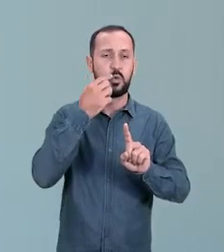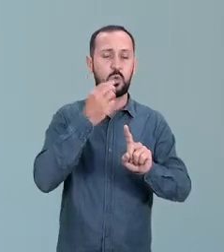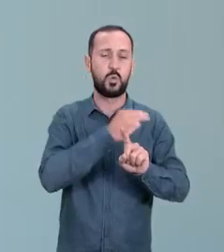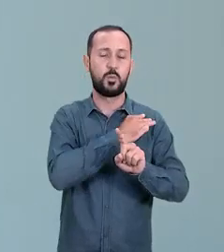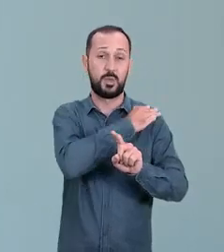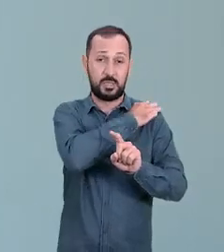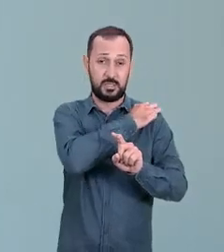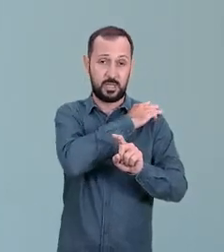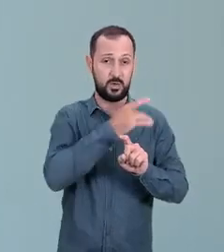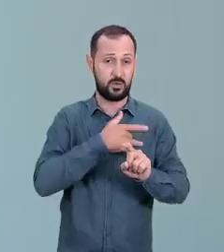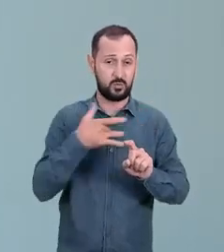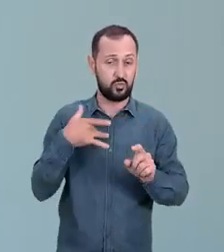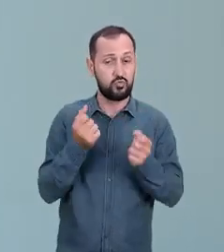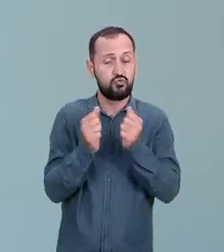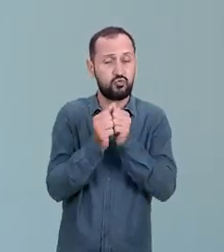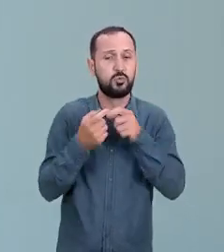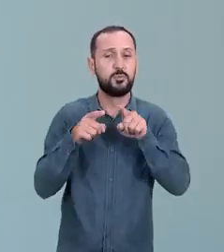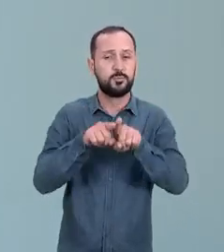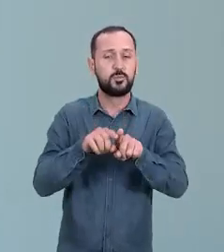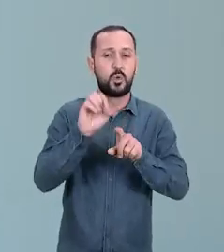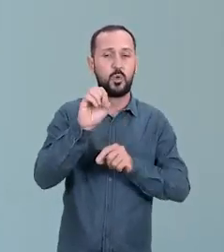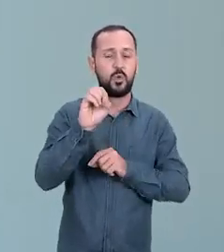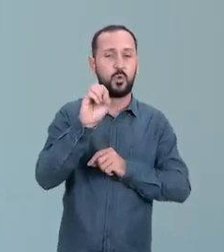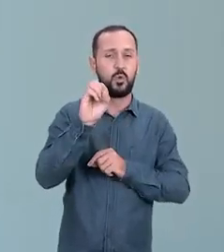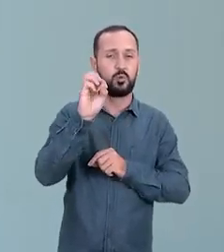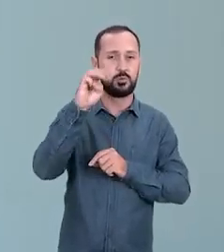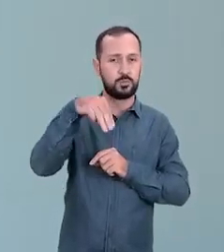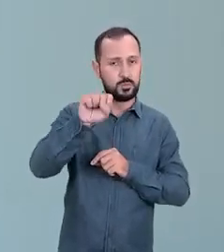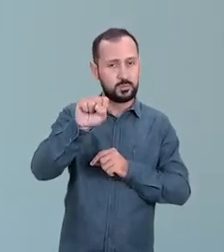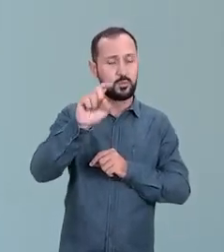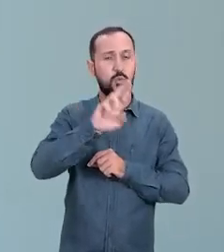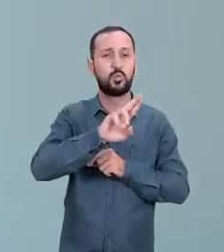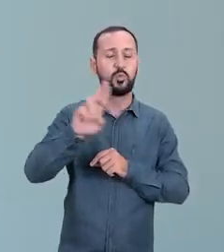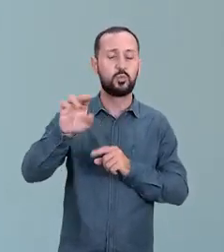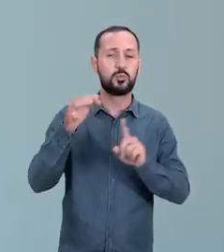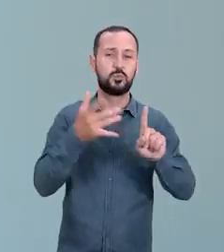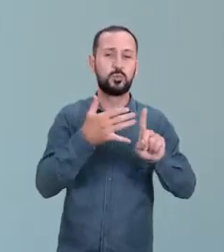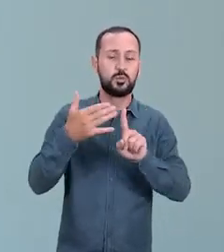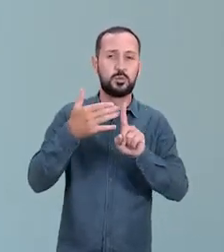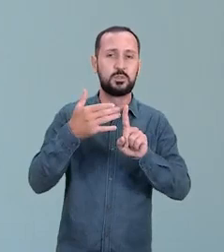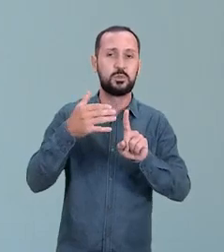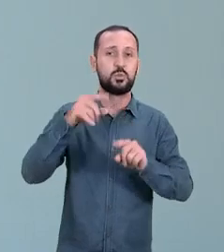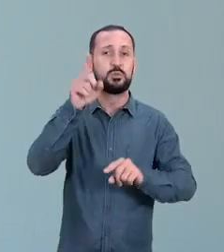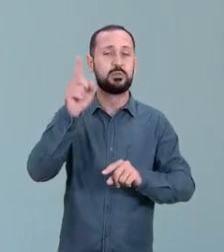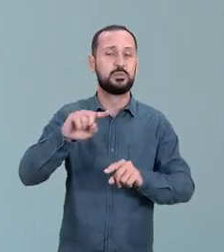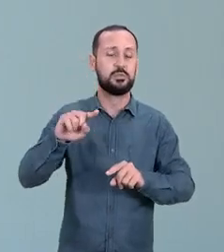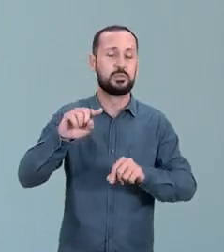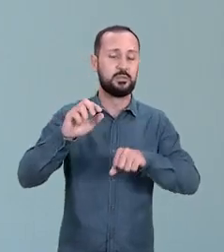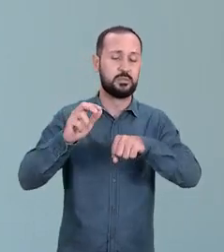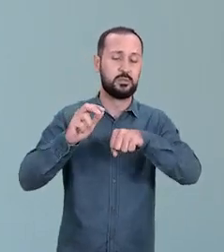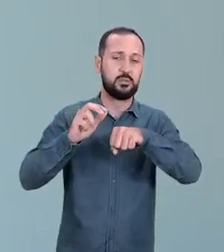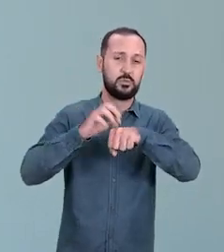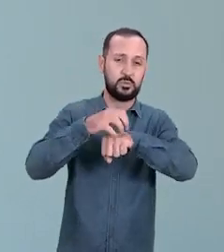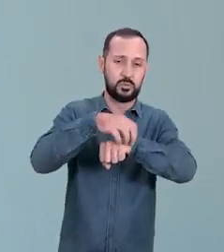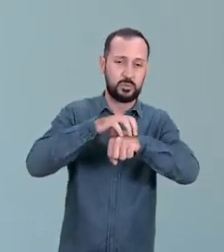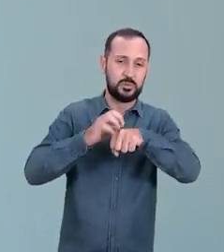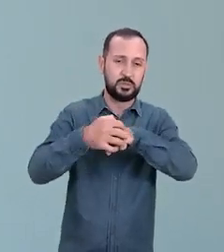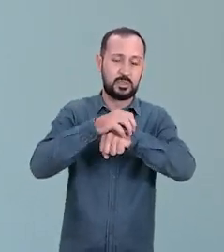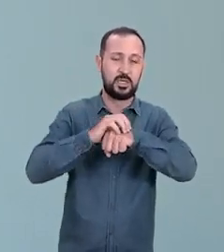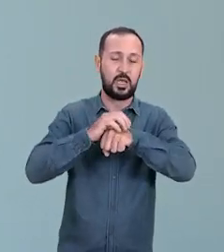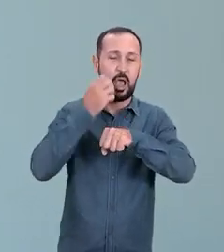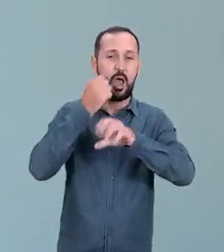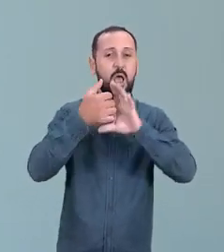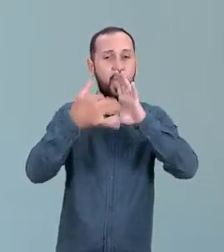Saúde, em parceria com a Organização Mundial da Saúde, deu o nome de Síndrome Congênita do Zika, que o principal achado, a